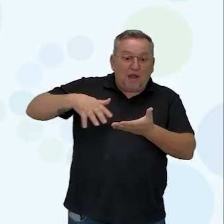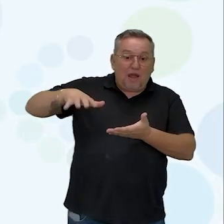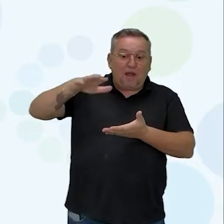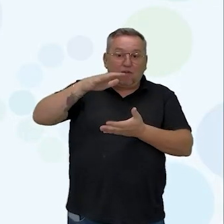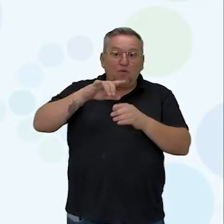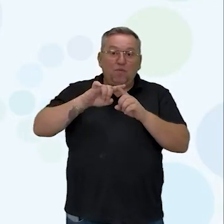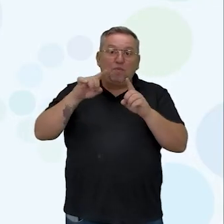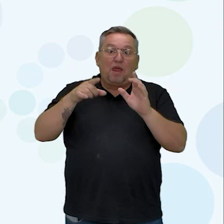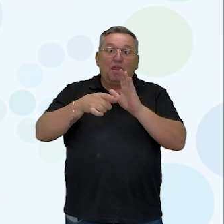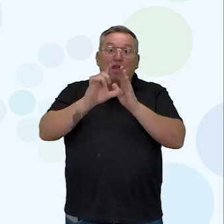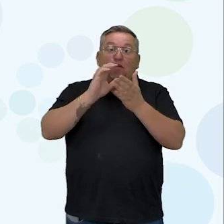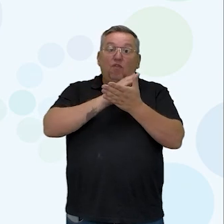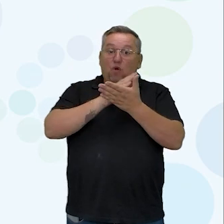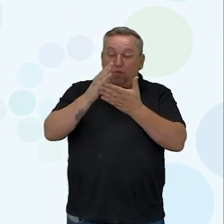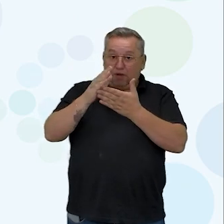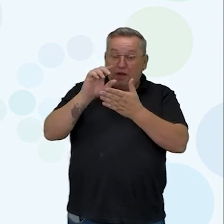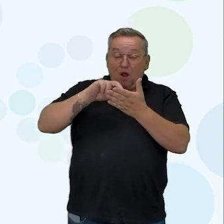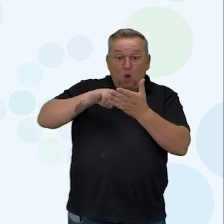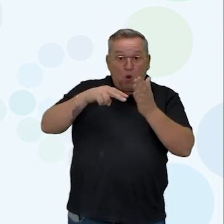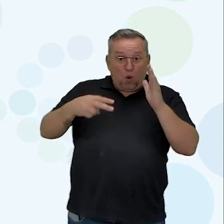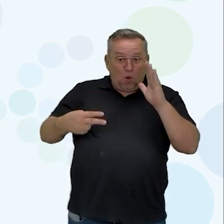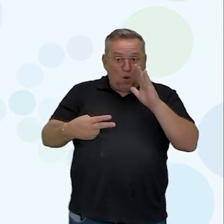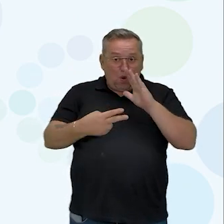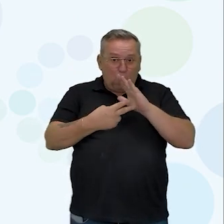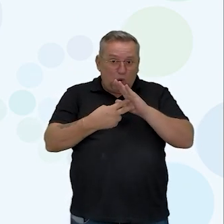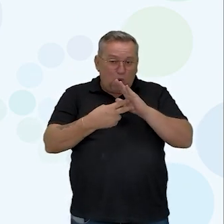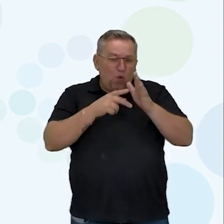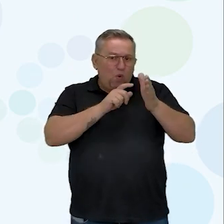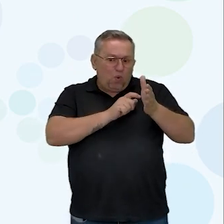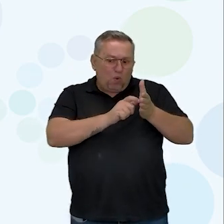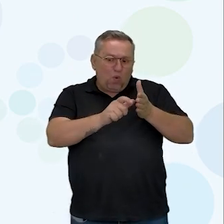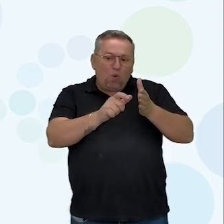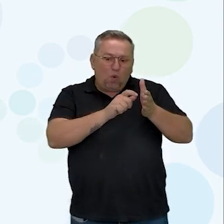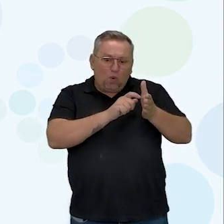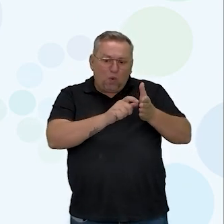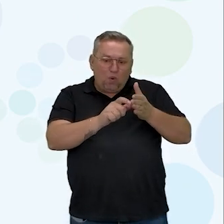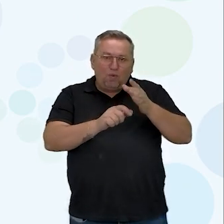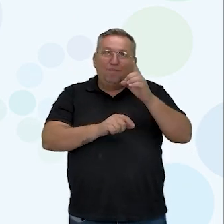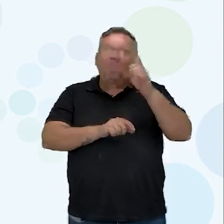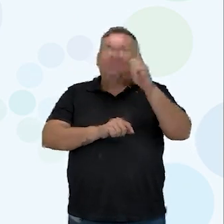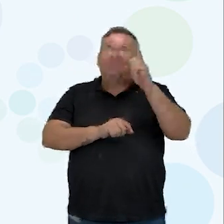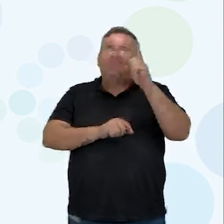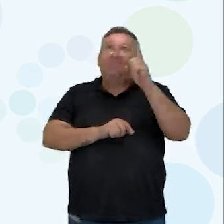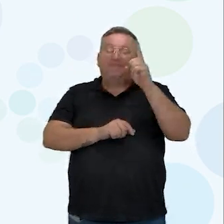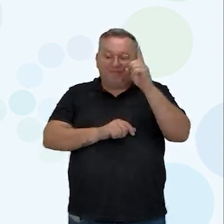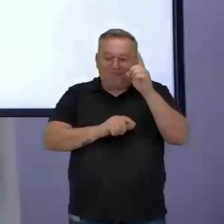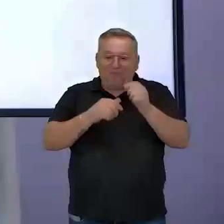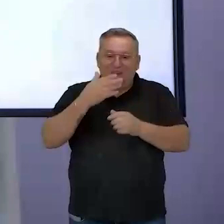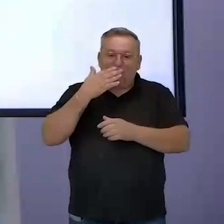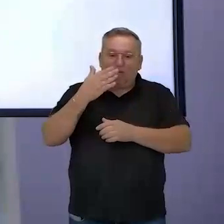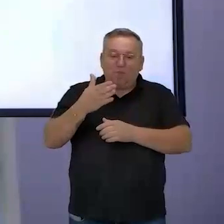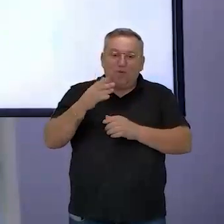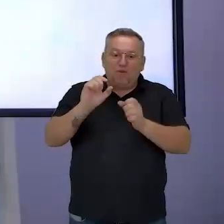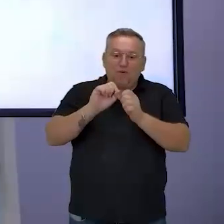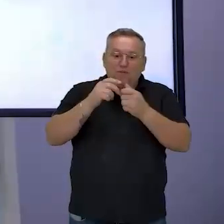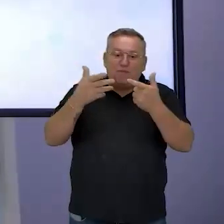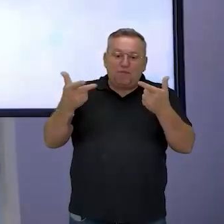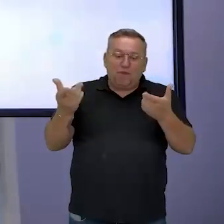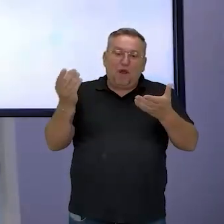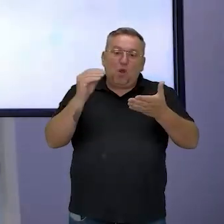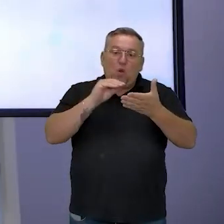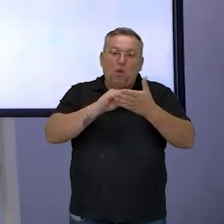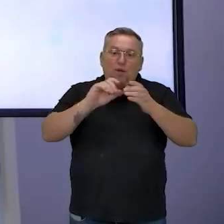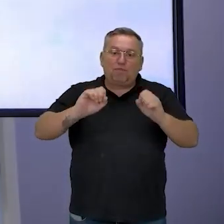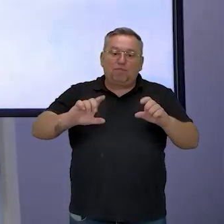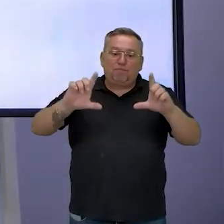eu comentar com você o significado conceitual do nome da nossa aula, eu vou pedir para o Produça colocar na